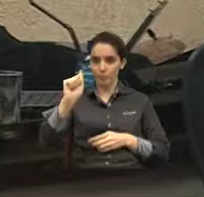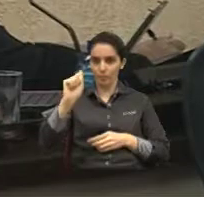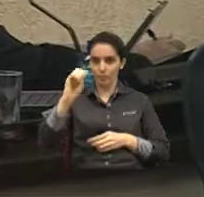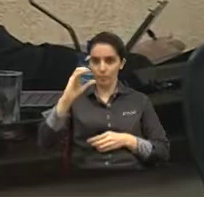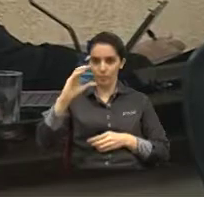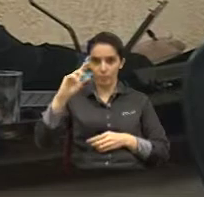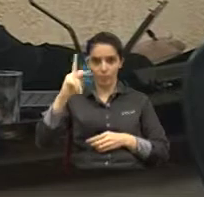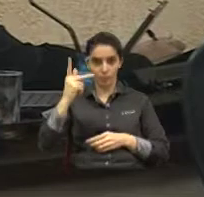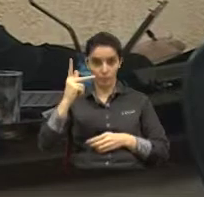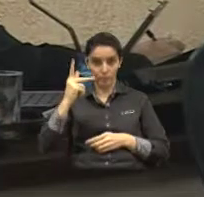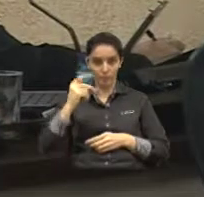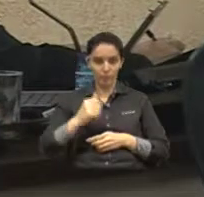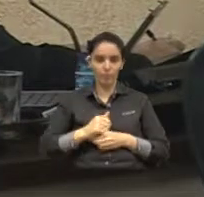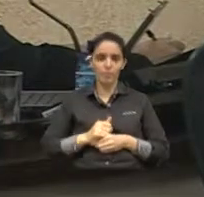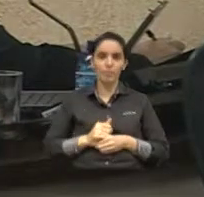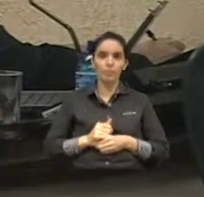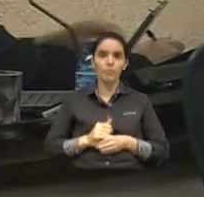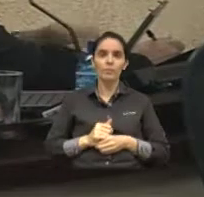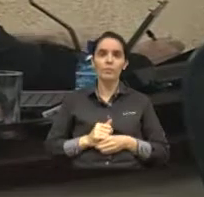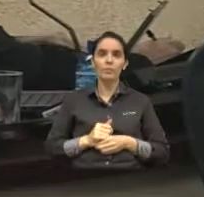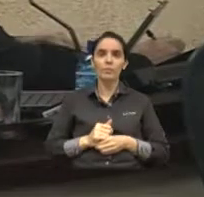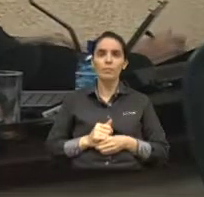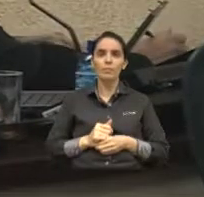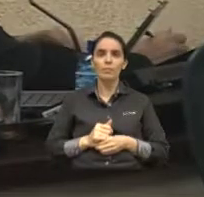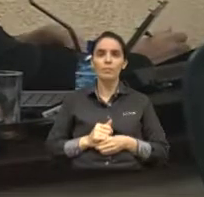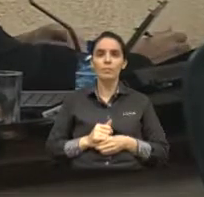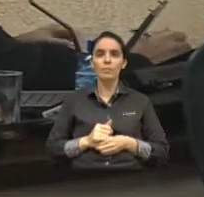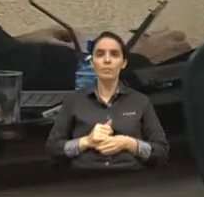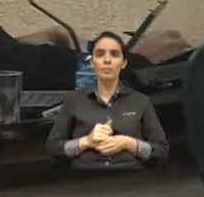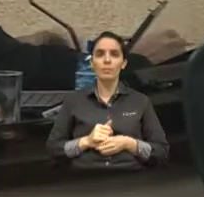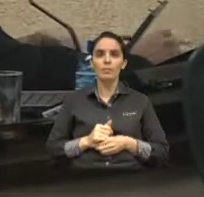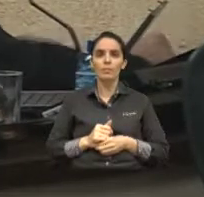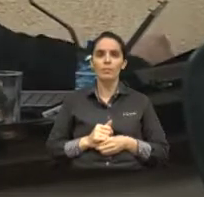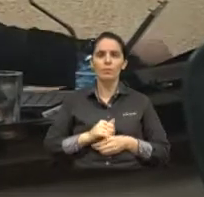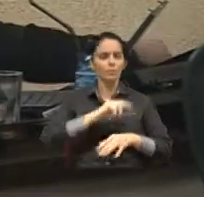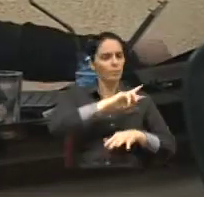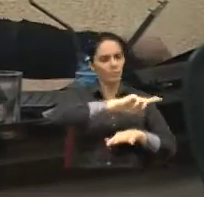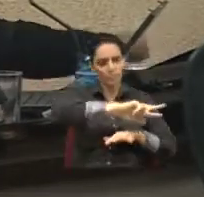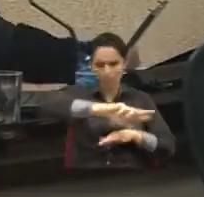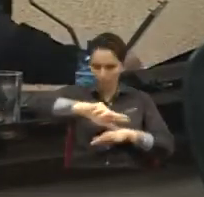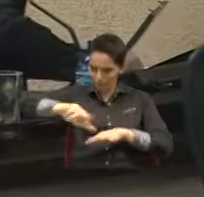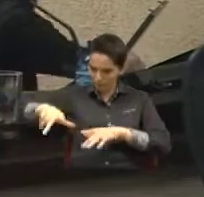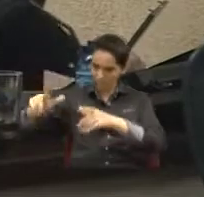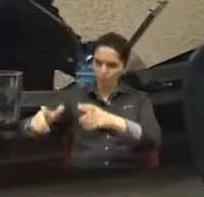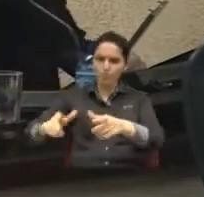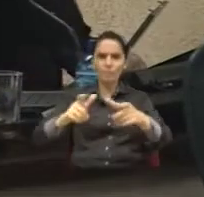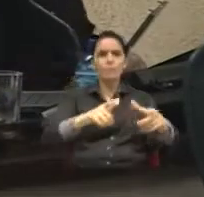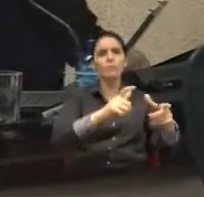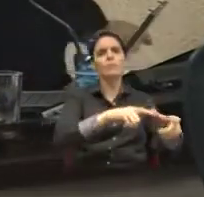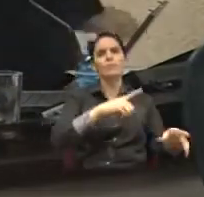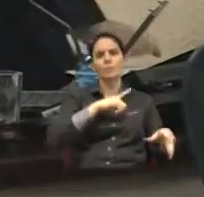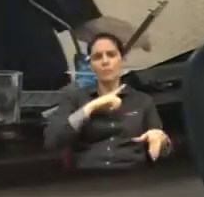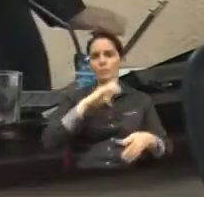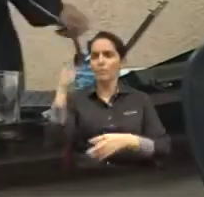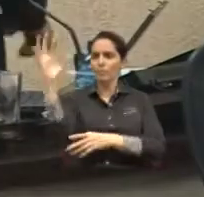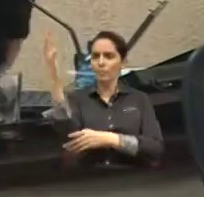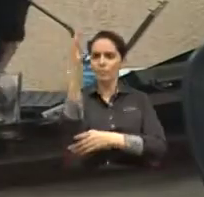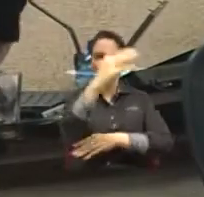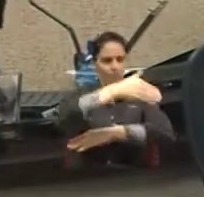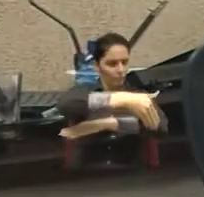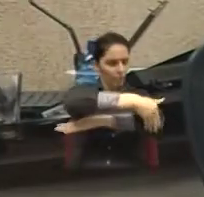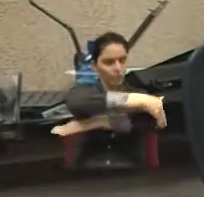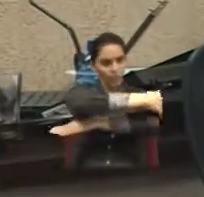50 e escapa 30. Porque tem em tudo quanto é lugar. Tem nas praças, tem nas